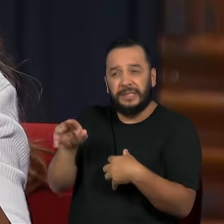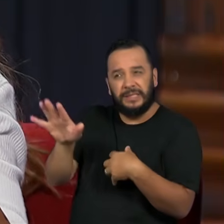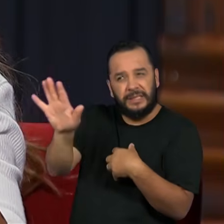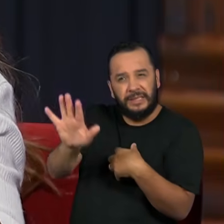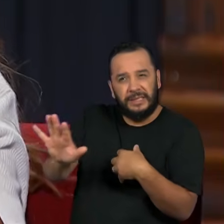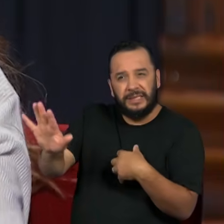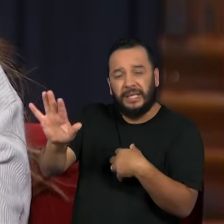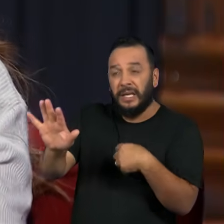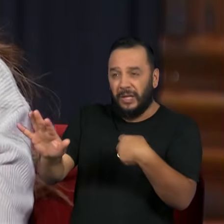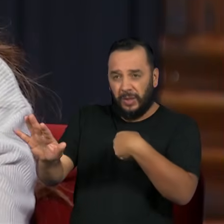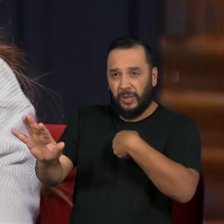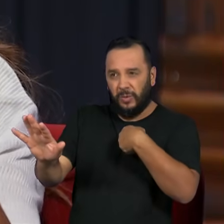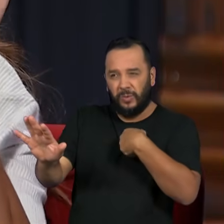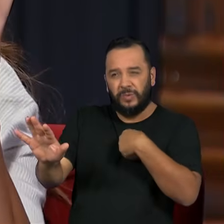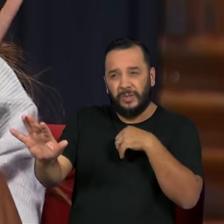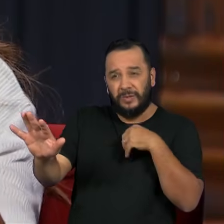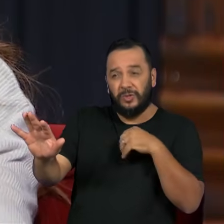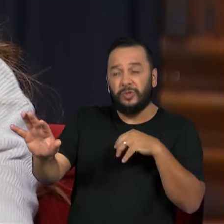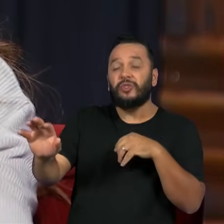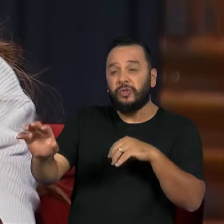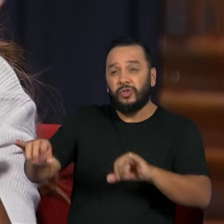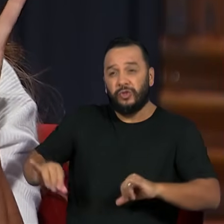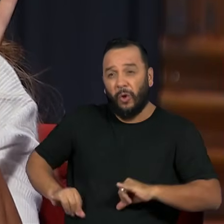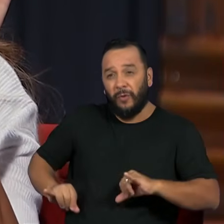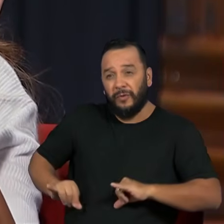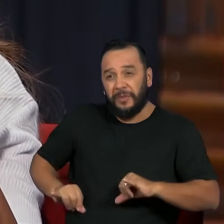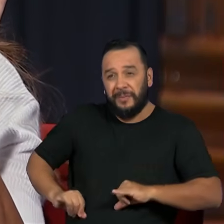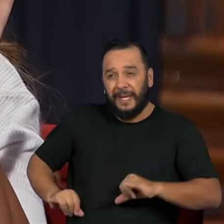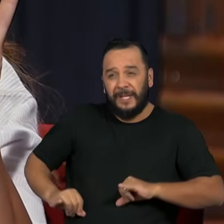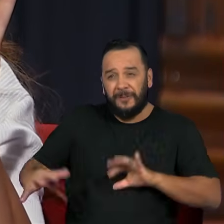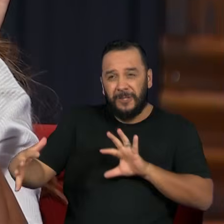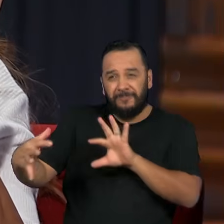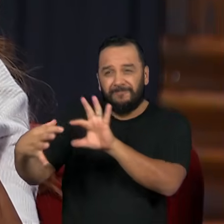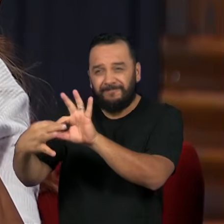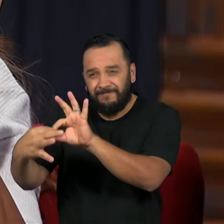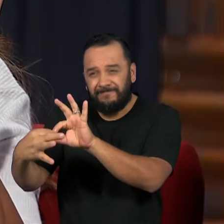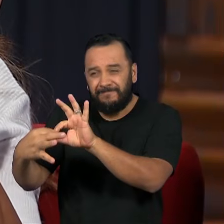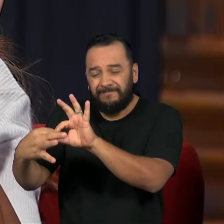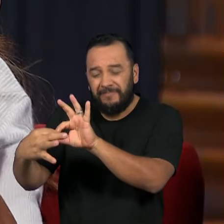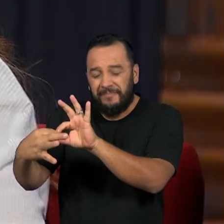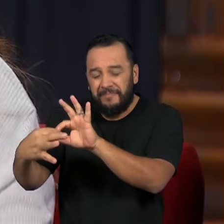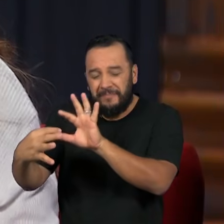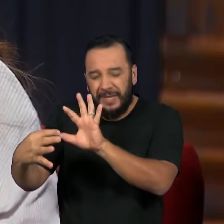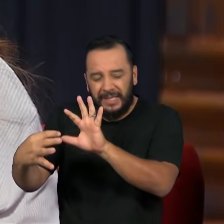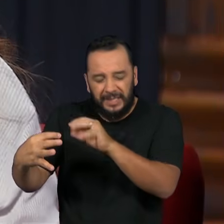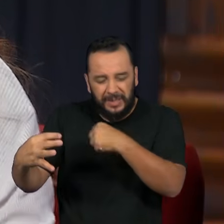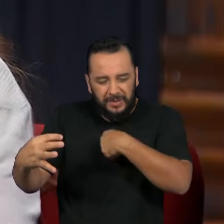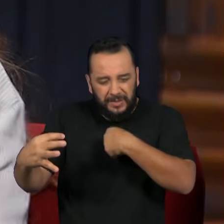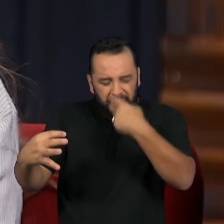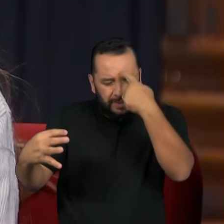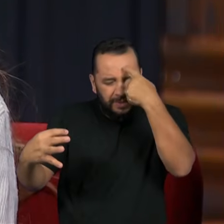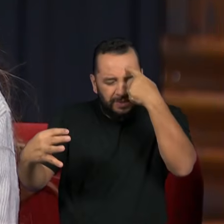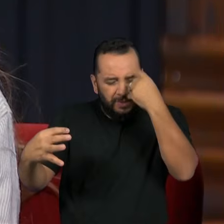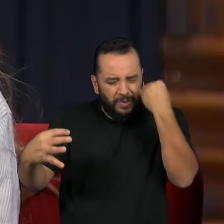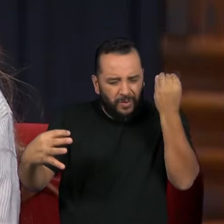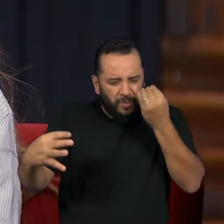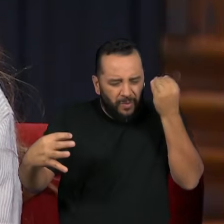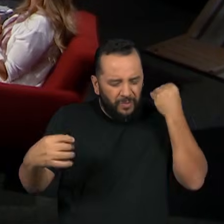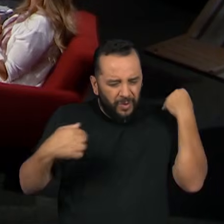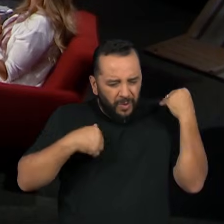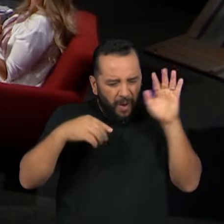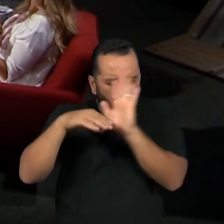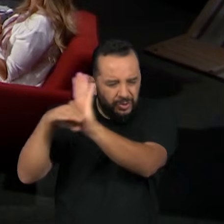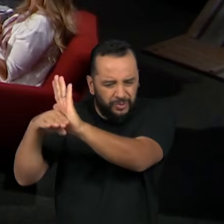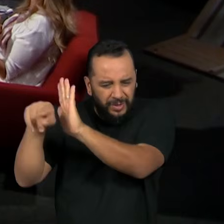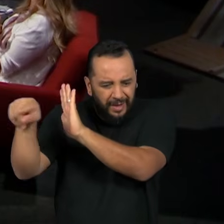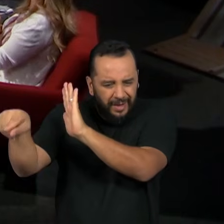sofrimento, aí você se conecta com ele, experimenta um pouquinho, mas você vai para um outro lugar dentro de você e pensa, o que eu posso fazer para ajudar